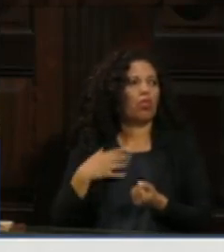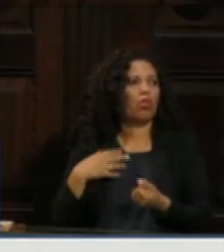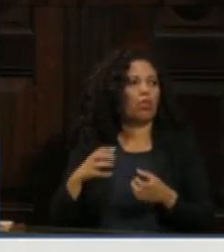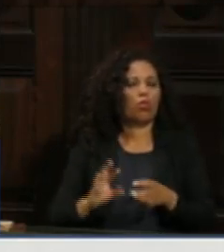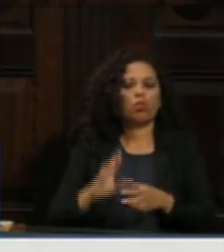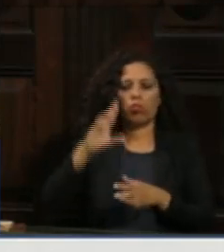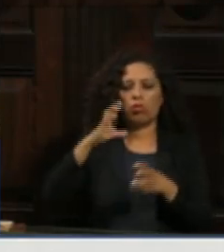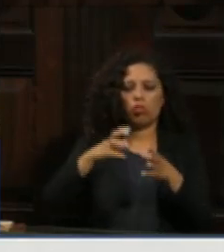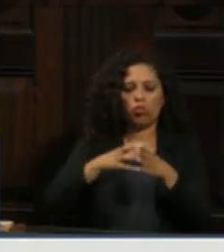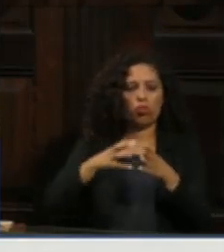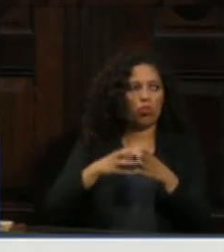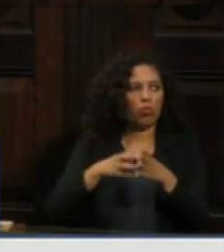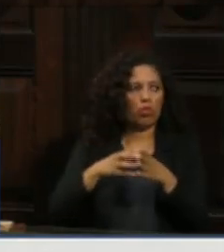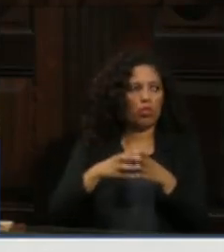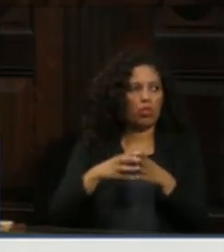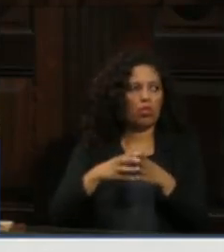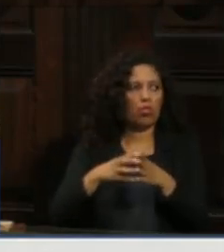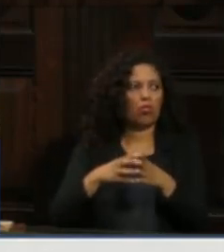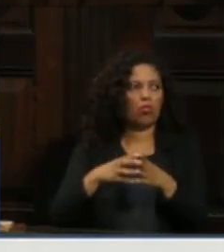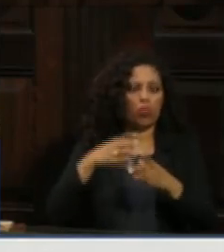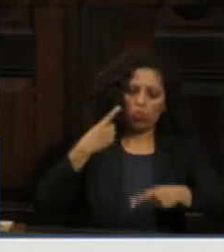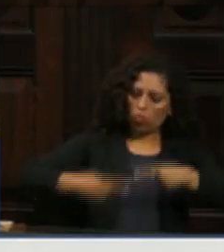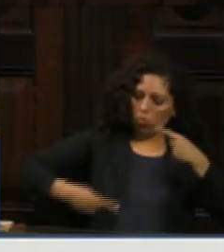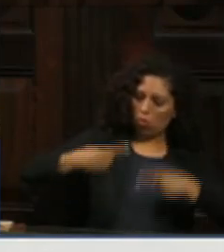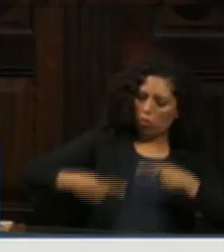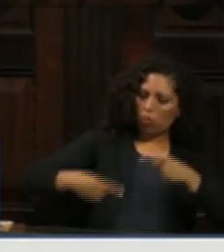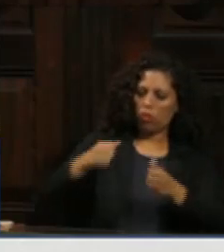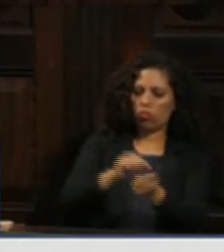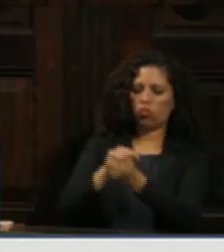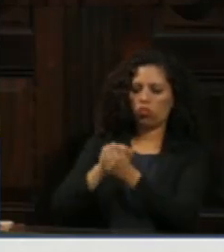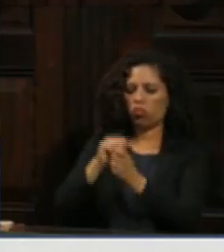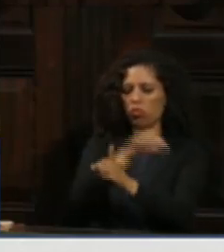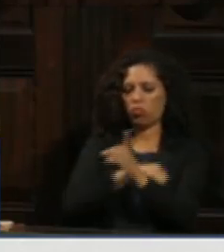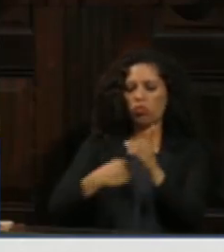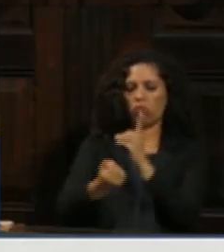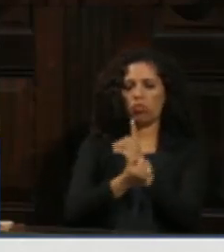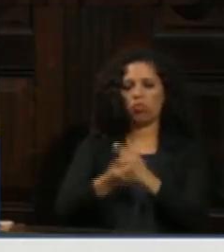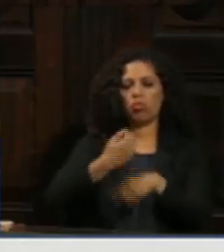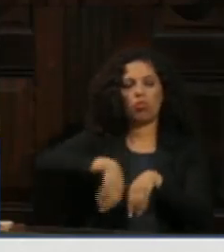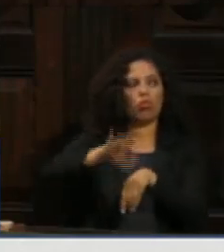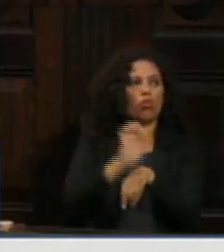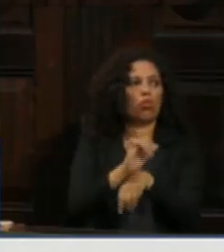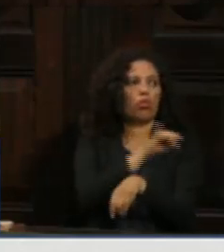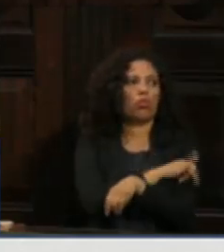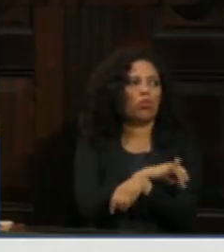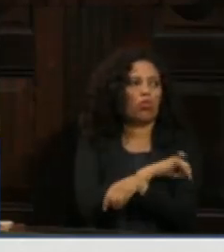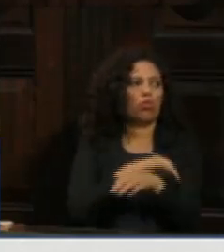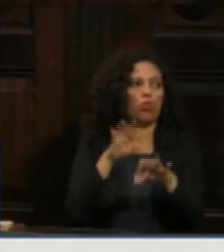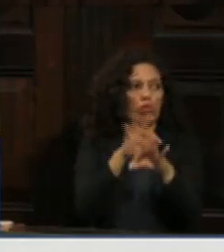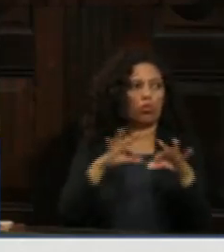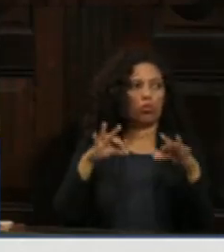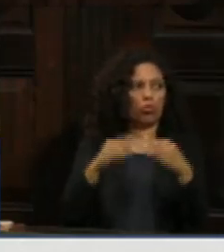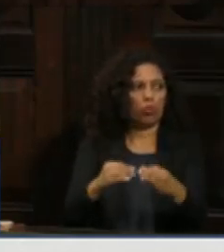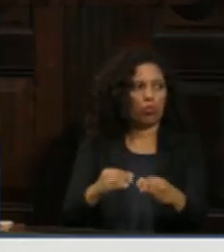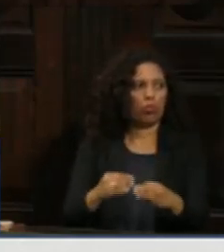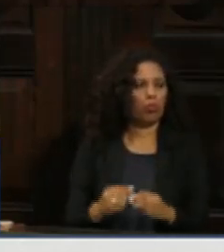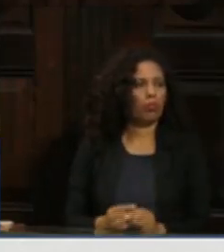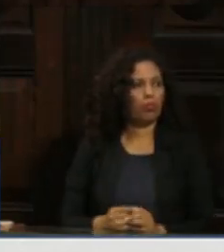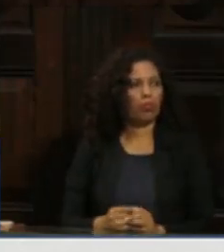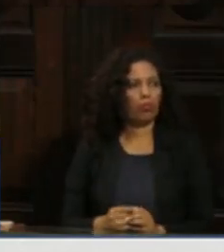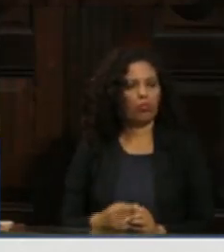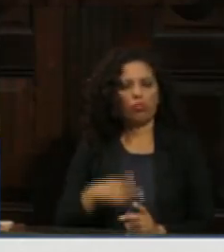conspiração, ali se conspirava os purões do parlamento estadual, né? Então, senhor